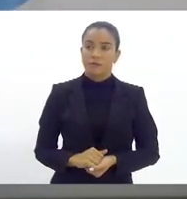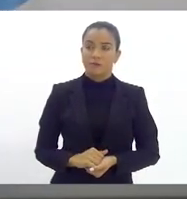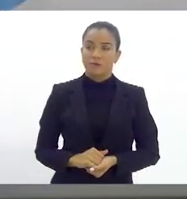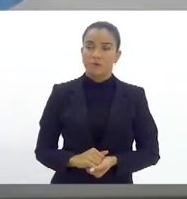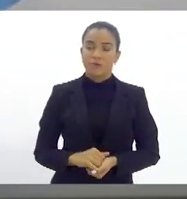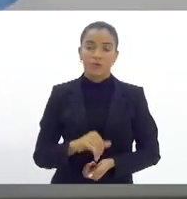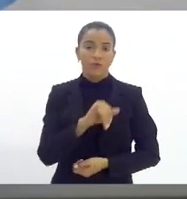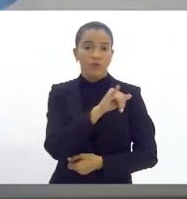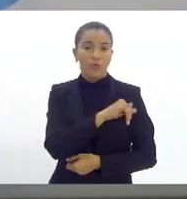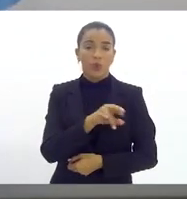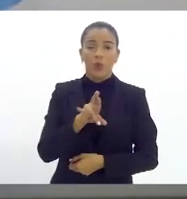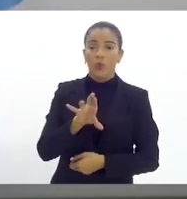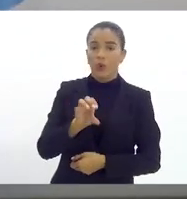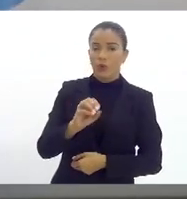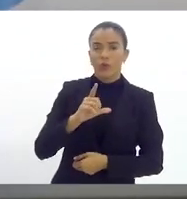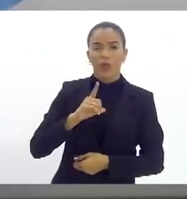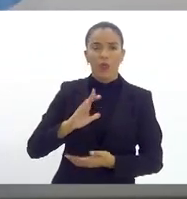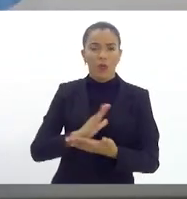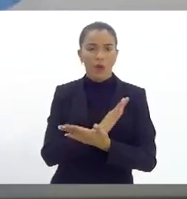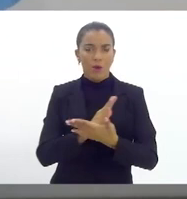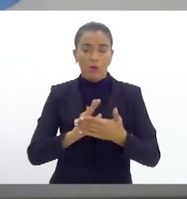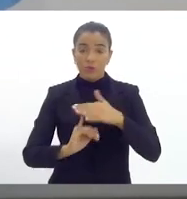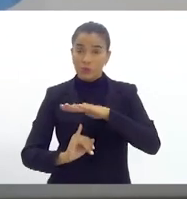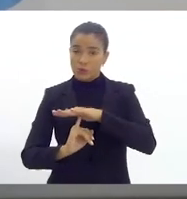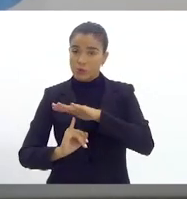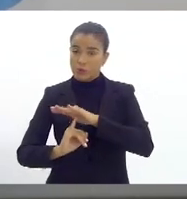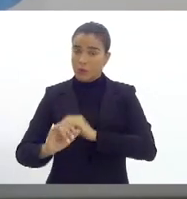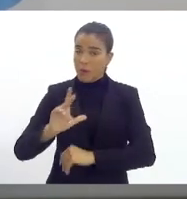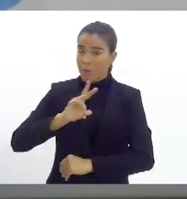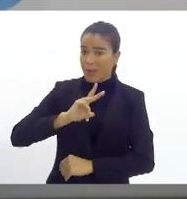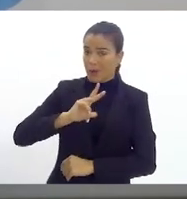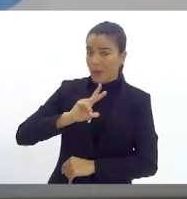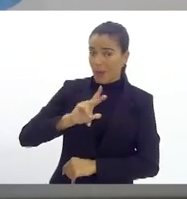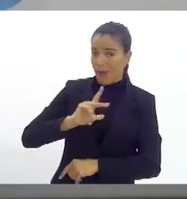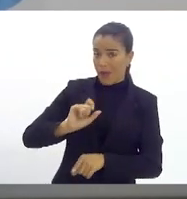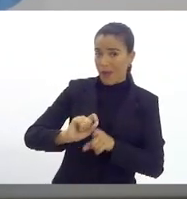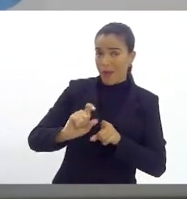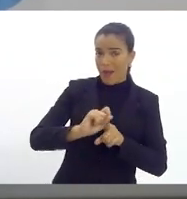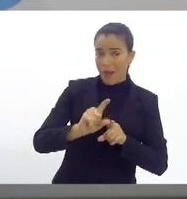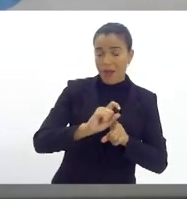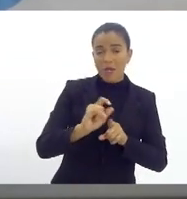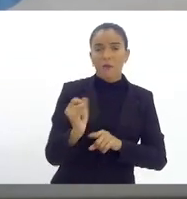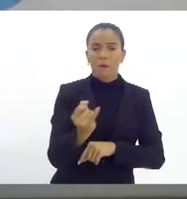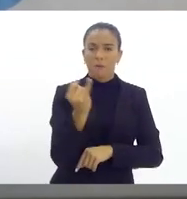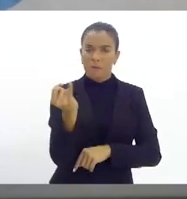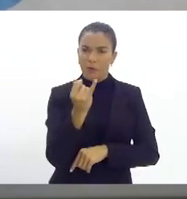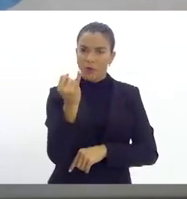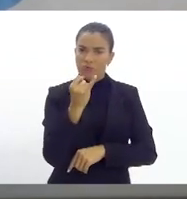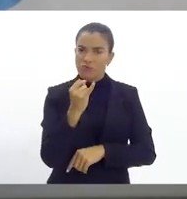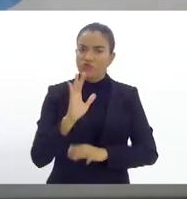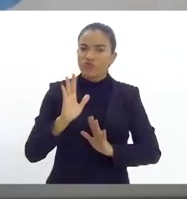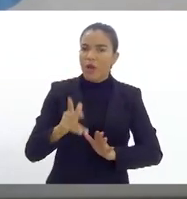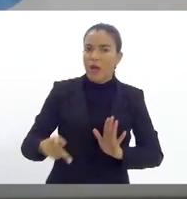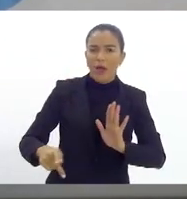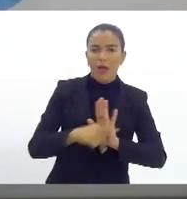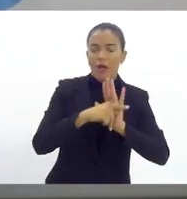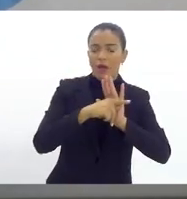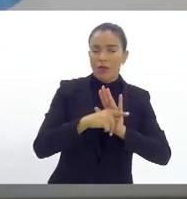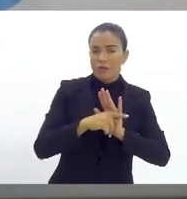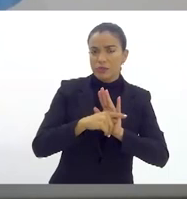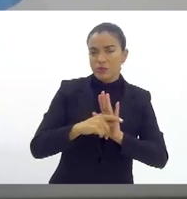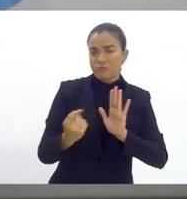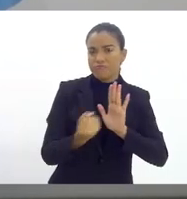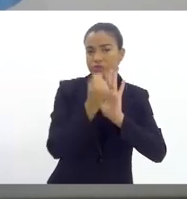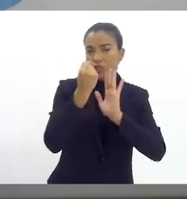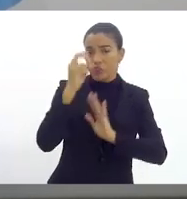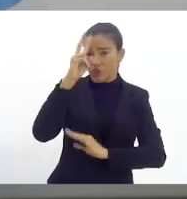o Rio de Janeiro tem algumas instituições privadas muito importantes né que fazem parte da história da formação